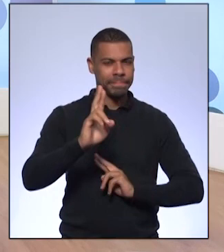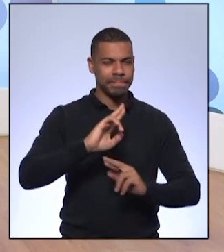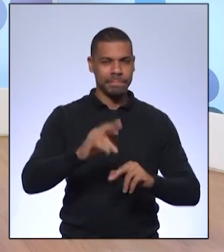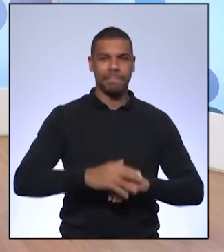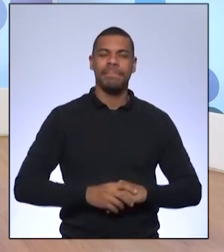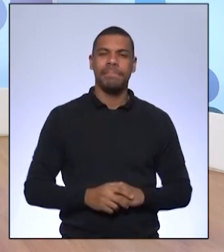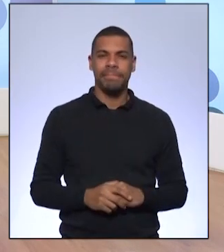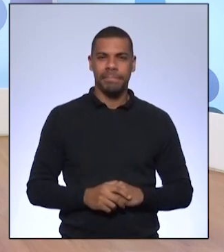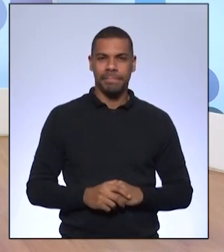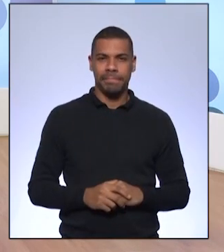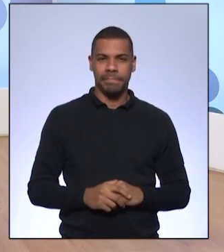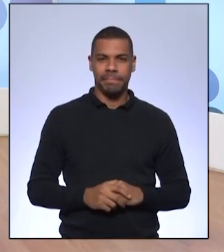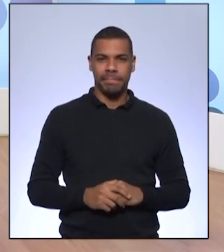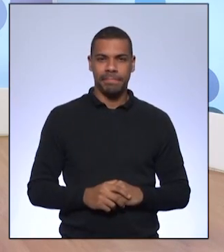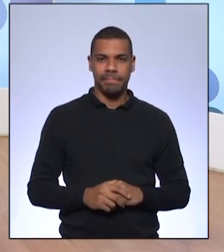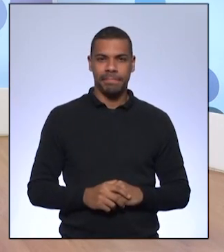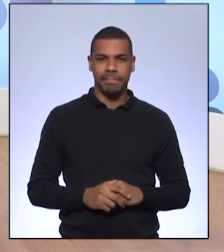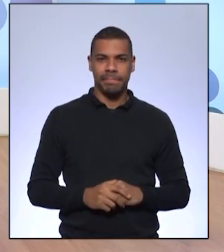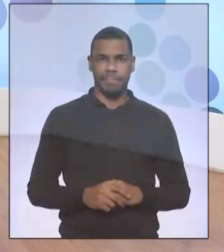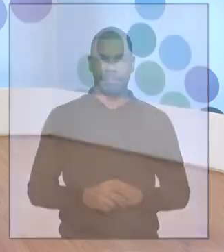no chat e a gente já retorna. Beleza.